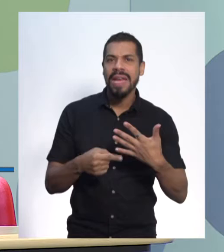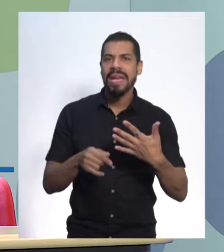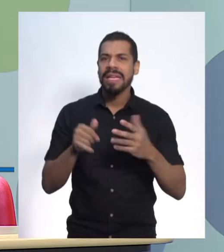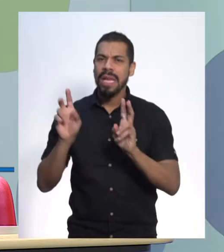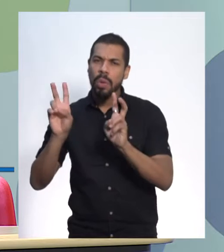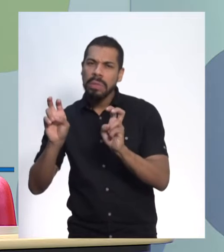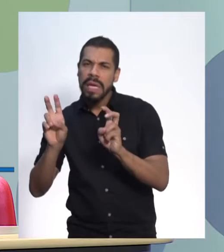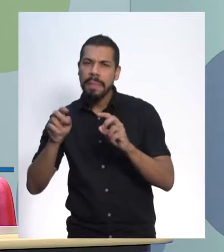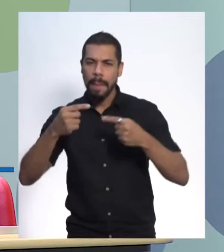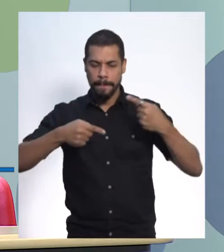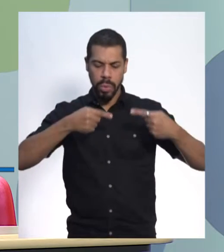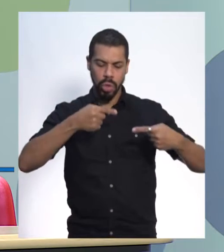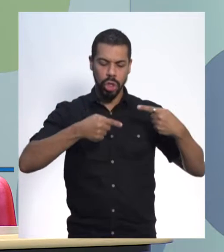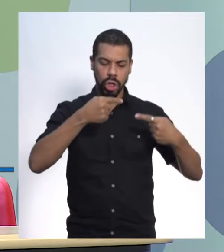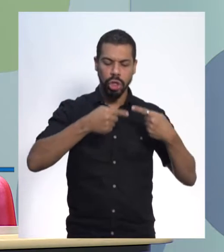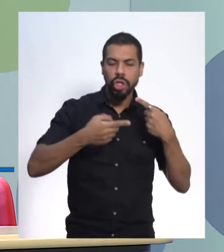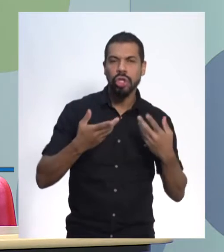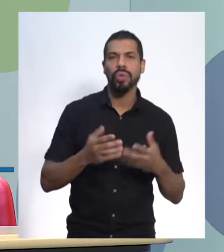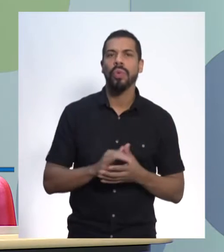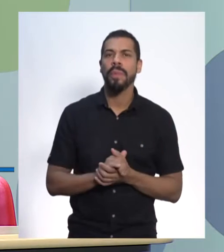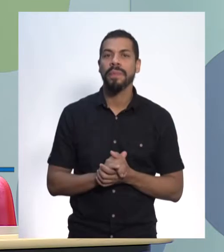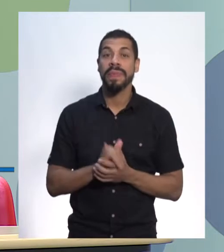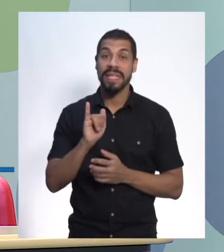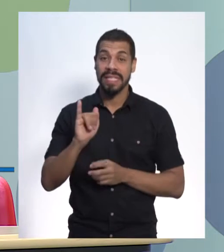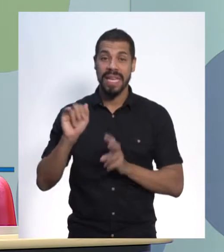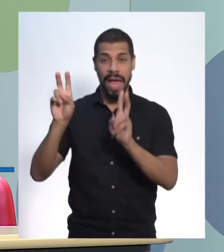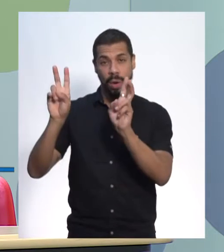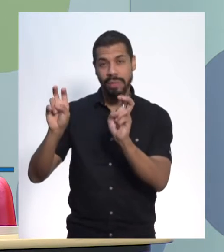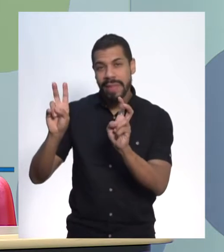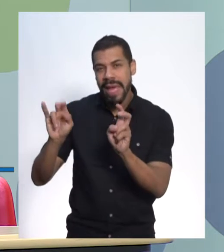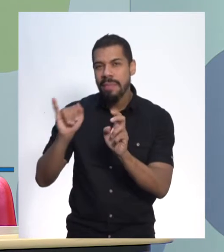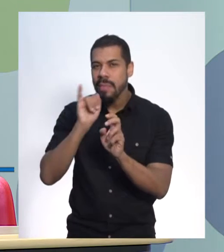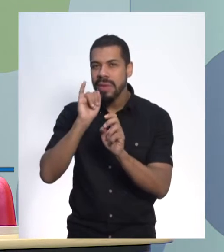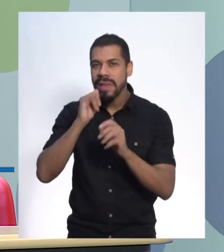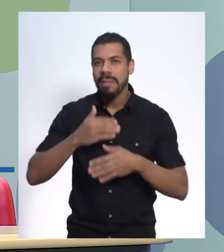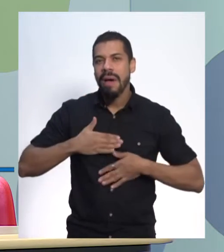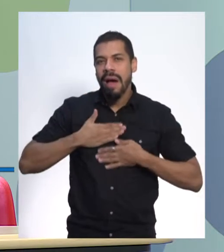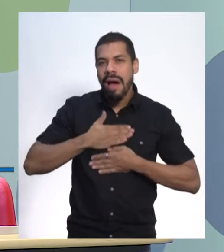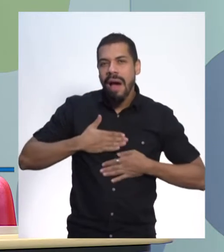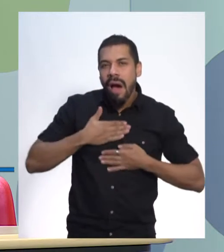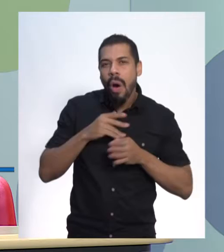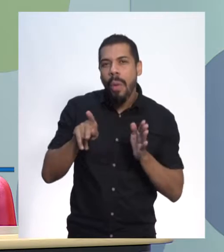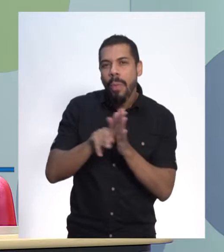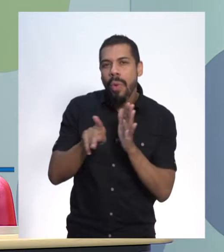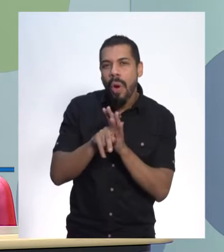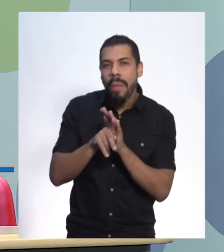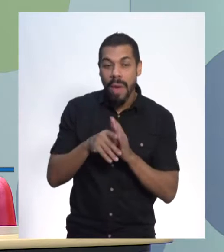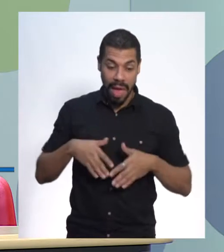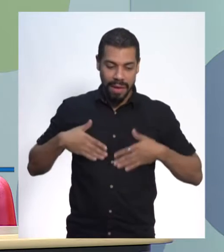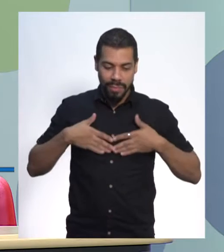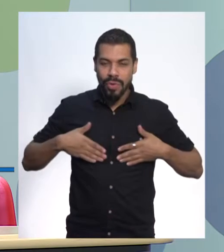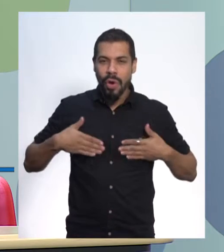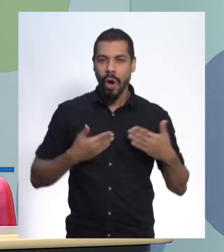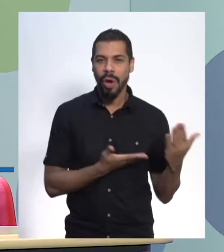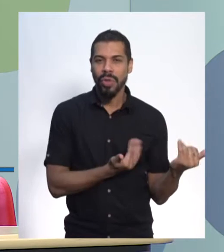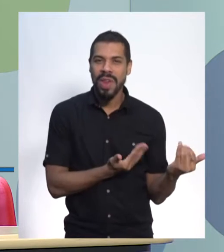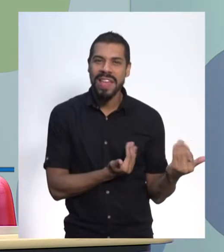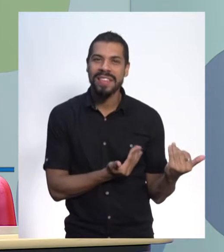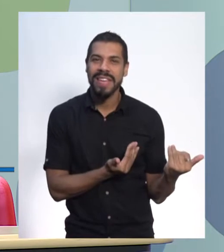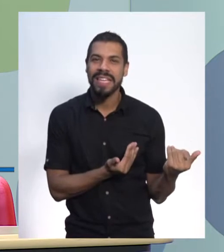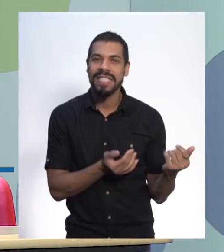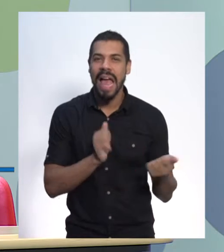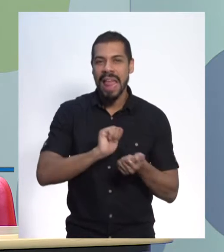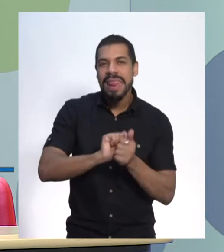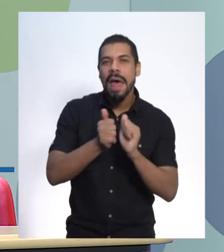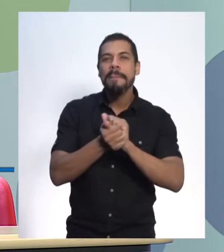vou ter que escolher as particularidades da política. Se é um tema que agrada só o público infanto-juvenil, eu também faço essa adequação. Então,